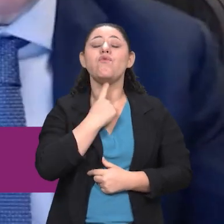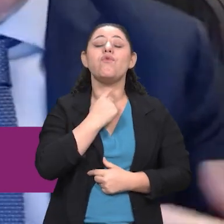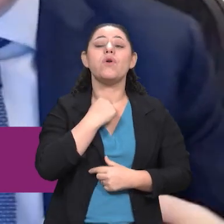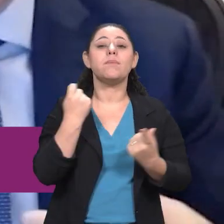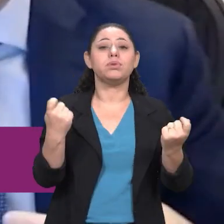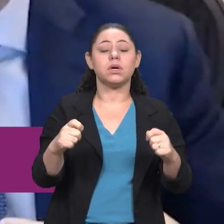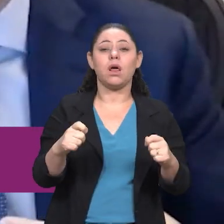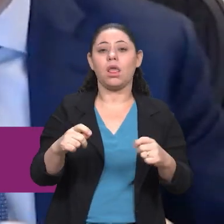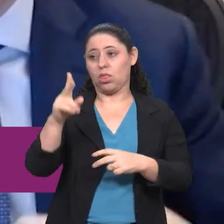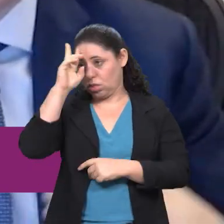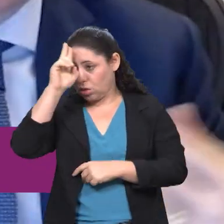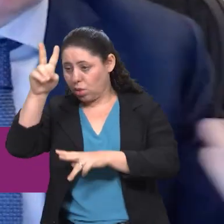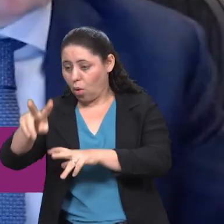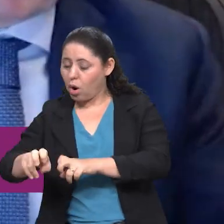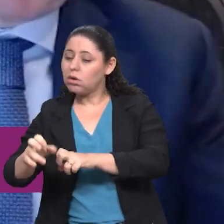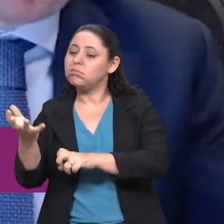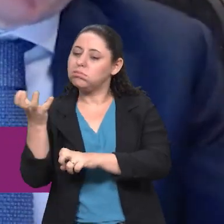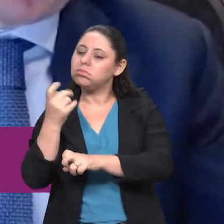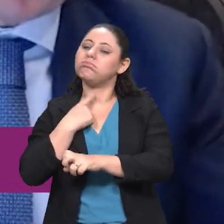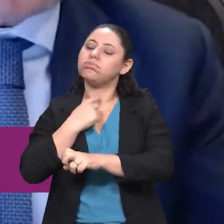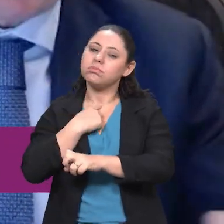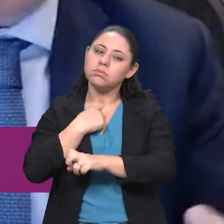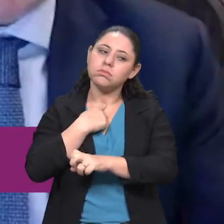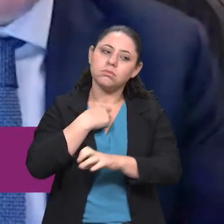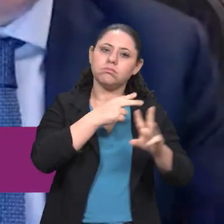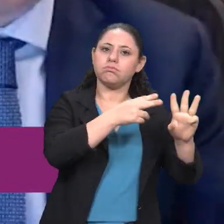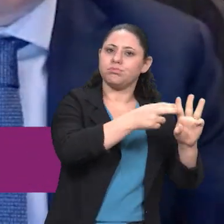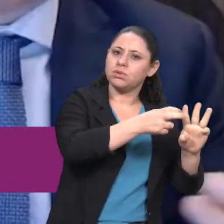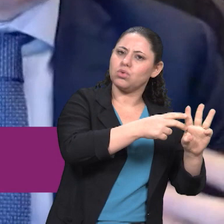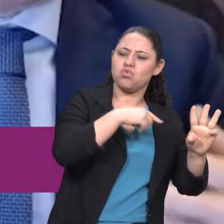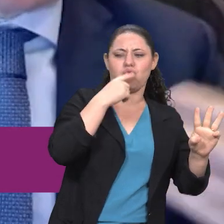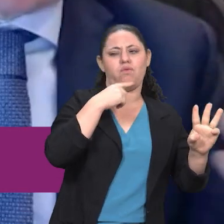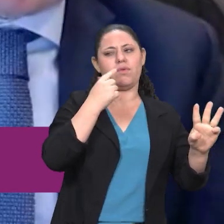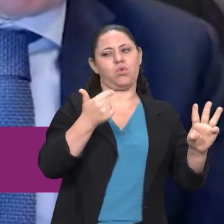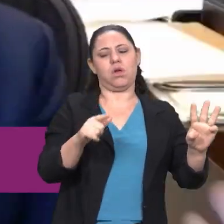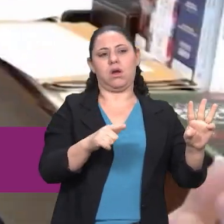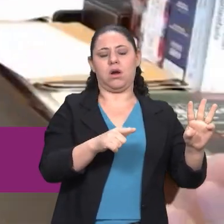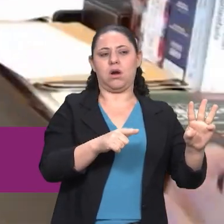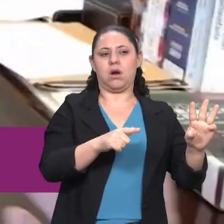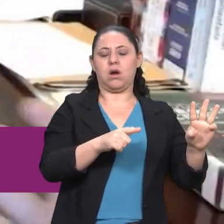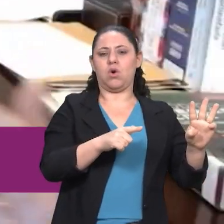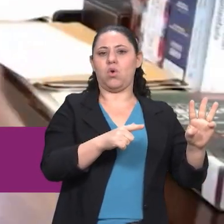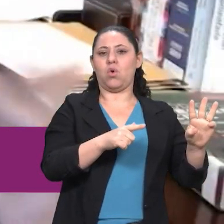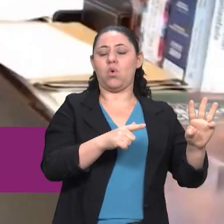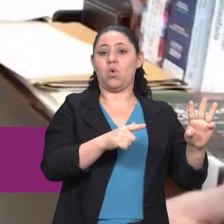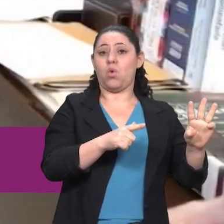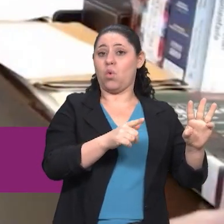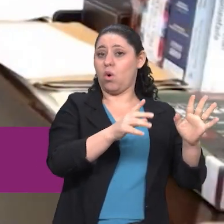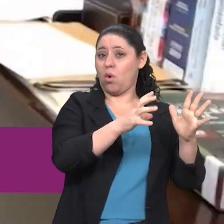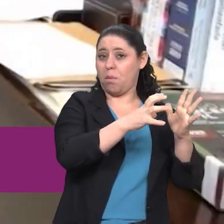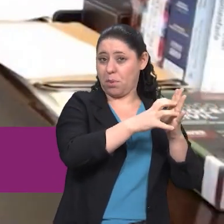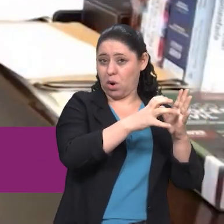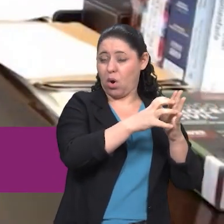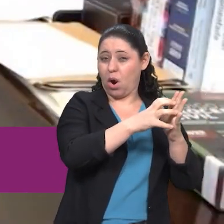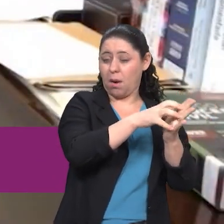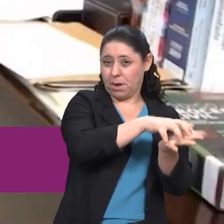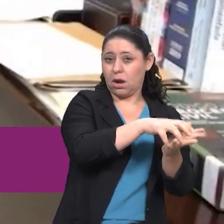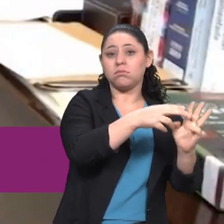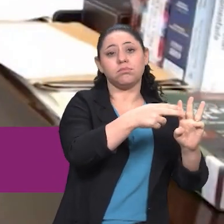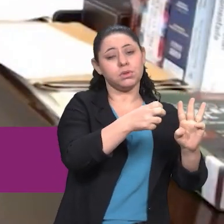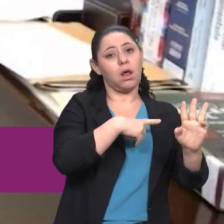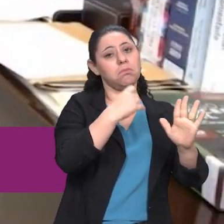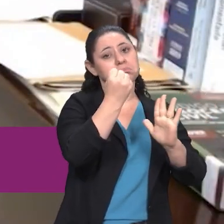contrapostos, né? Existe Sim. o interesse do produtor e o interesse dos indígenas. Não tenha dúvida que para os indígenas a derrubada do marco temporal